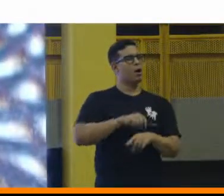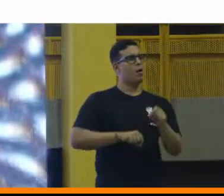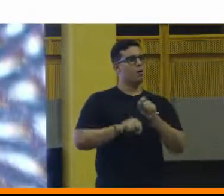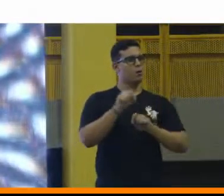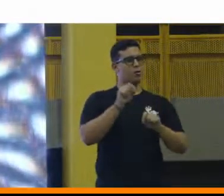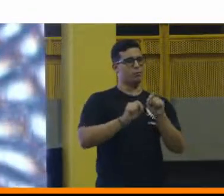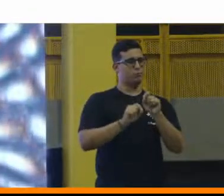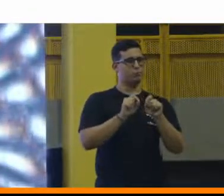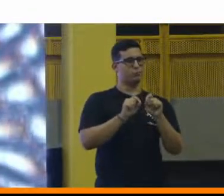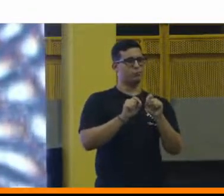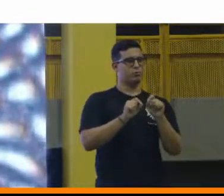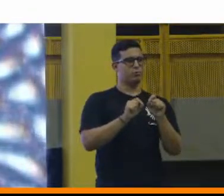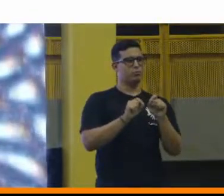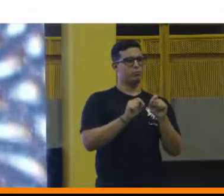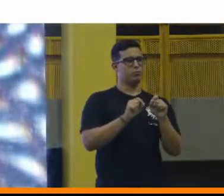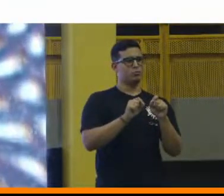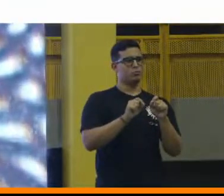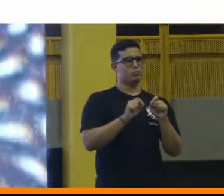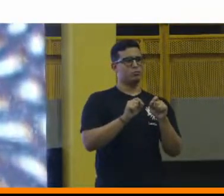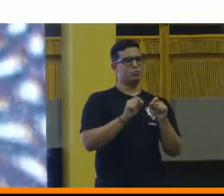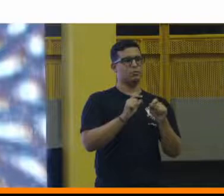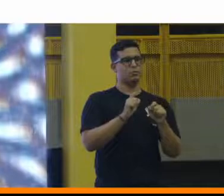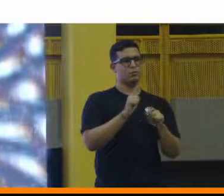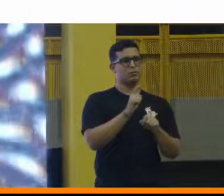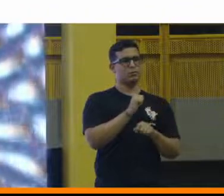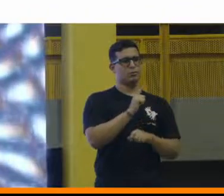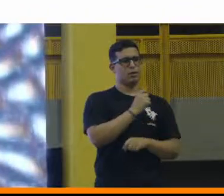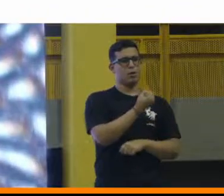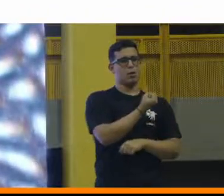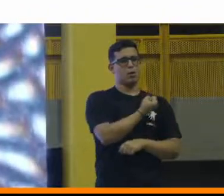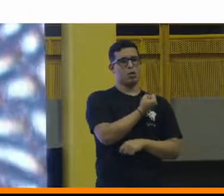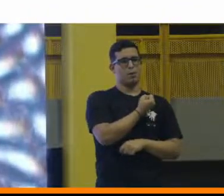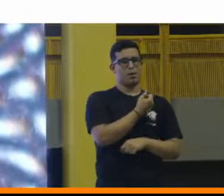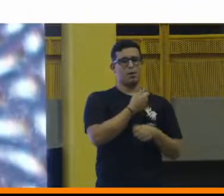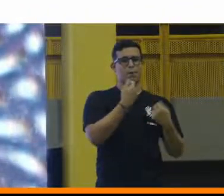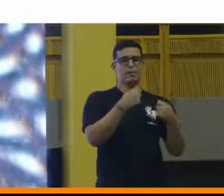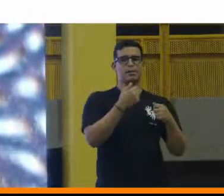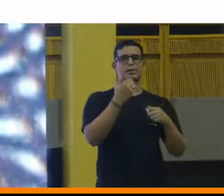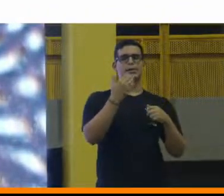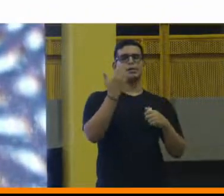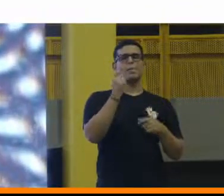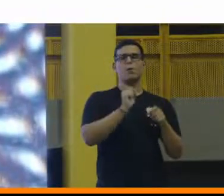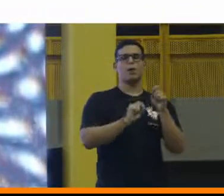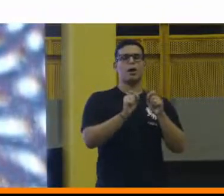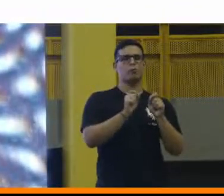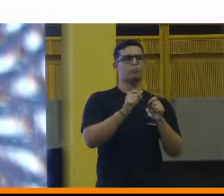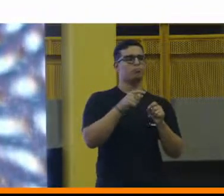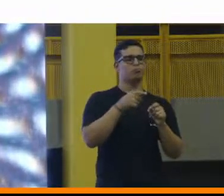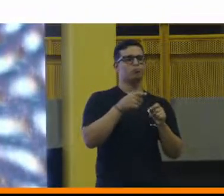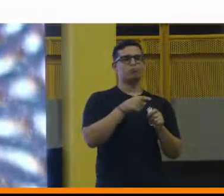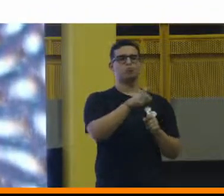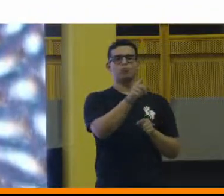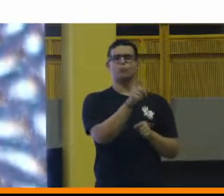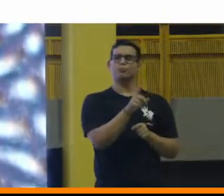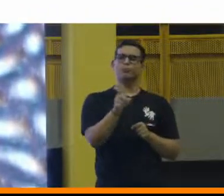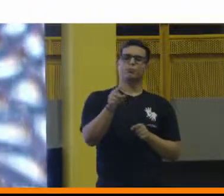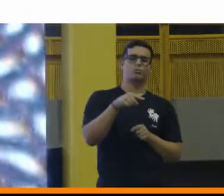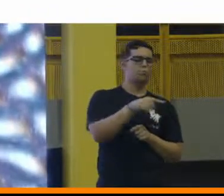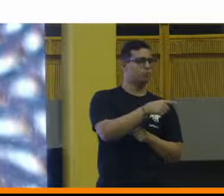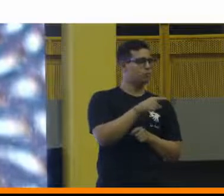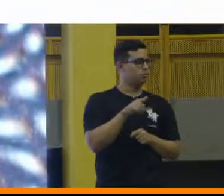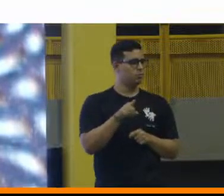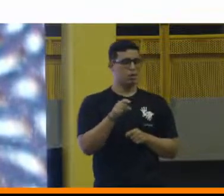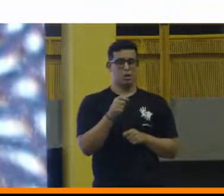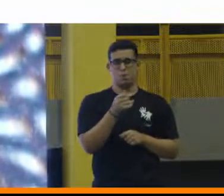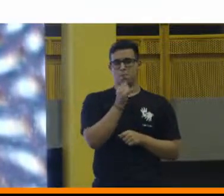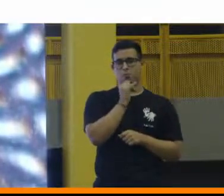número, a gente precisa de uma direção, de um sentido. Então, se eu for me